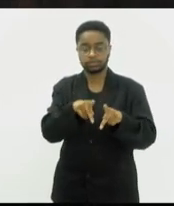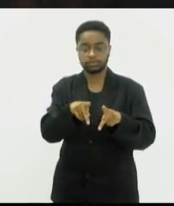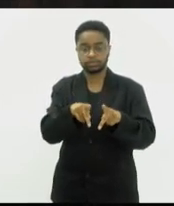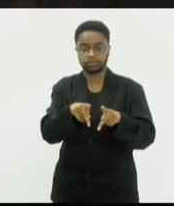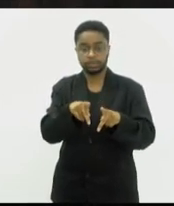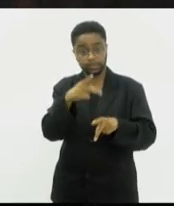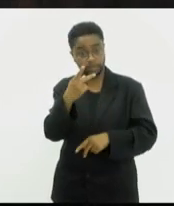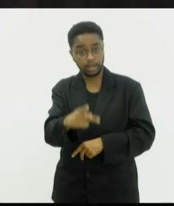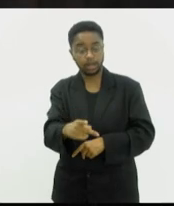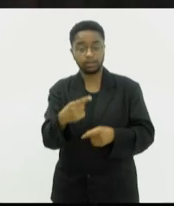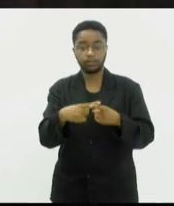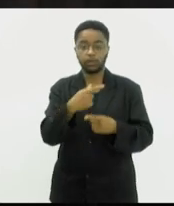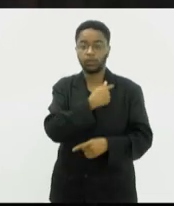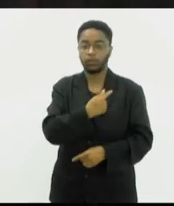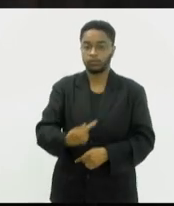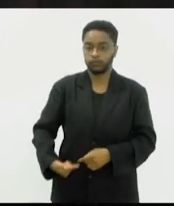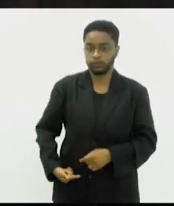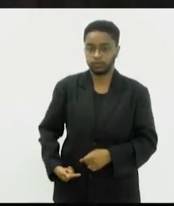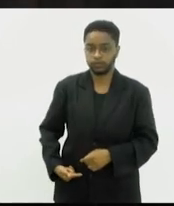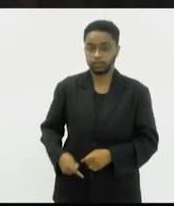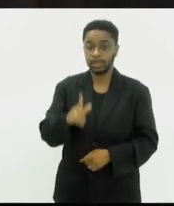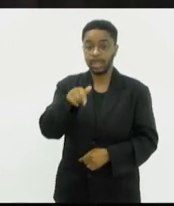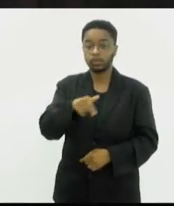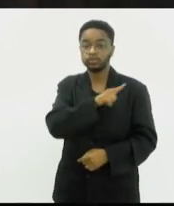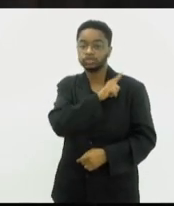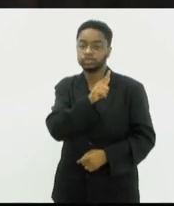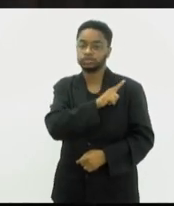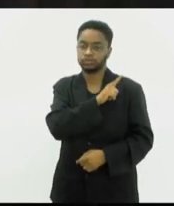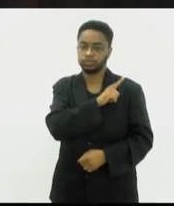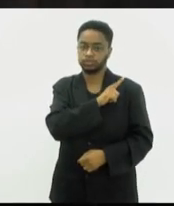O governador é o gestor.